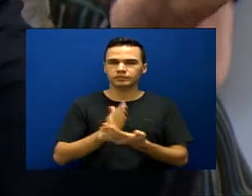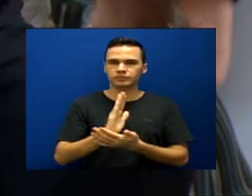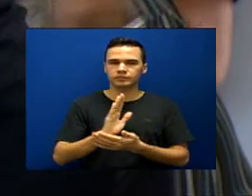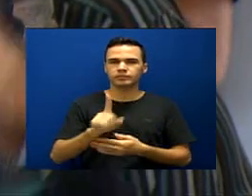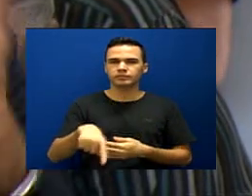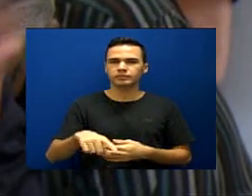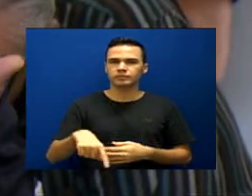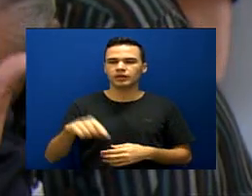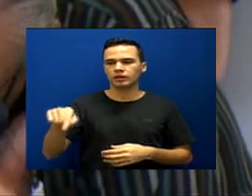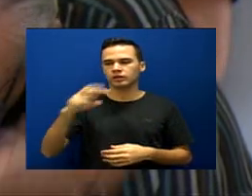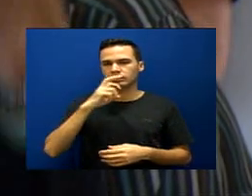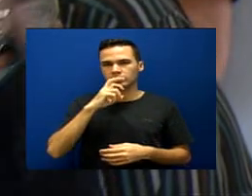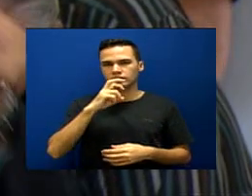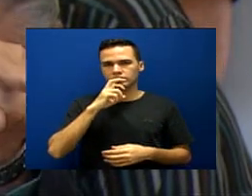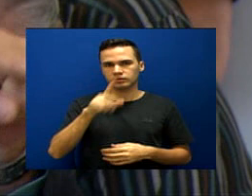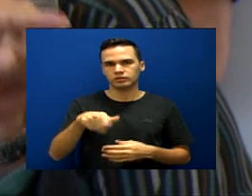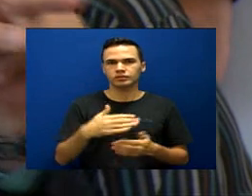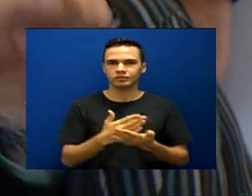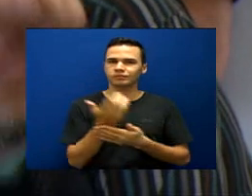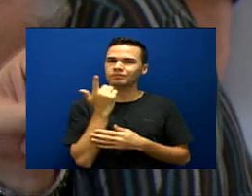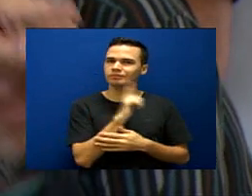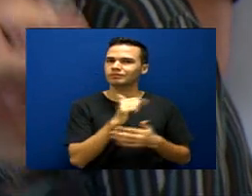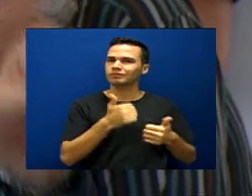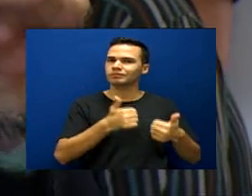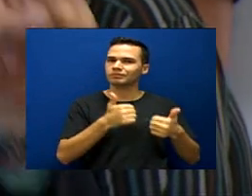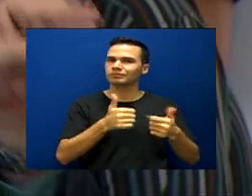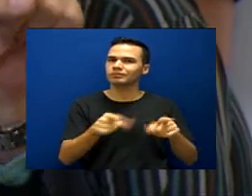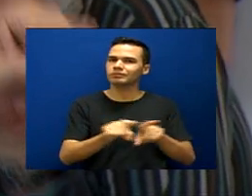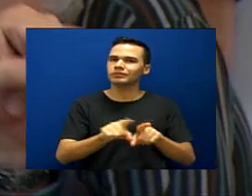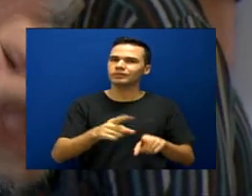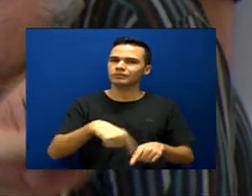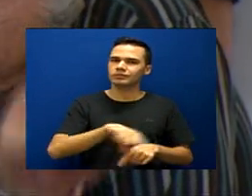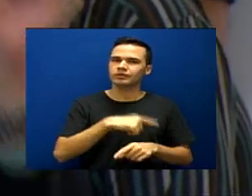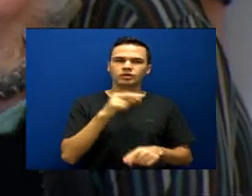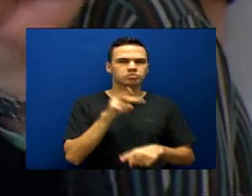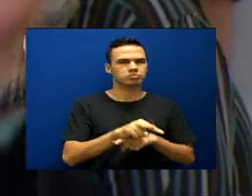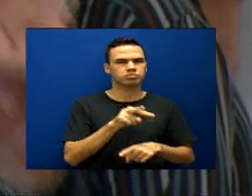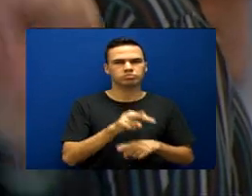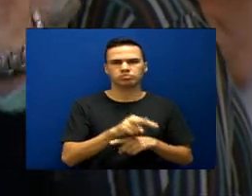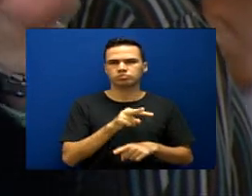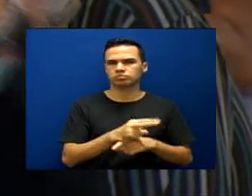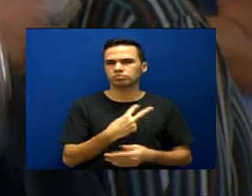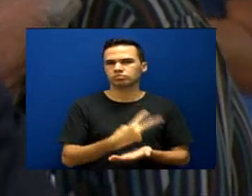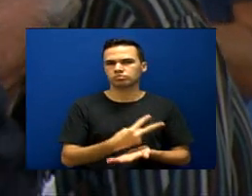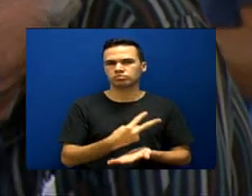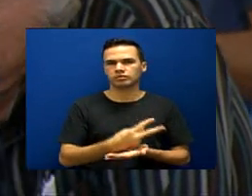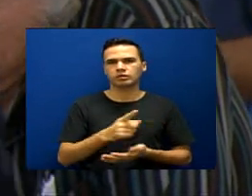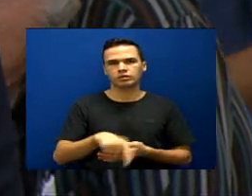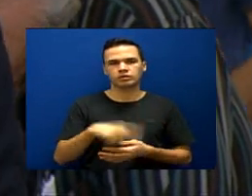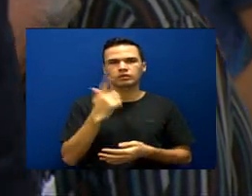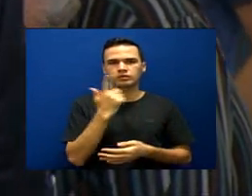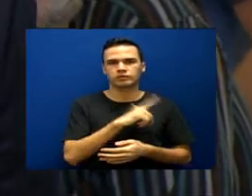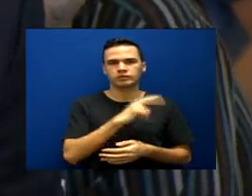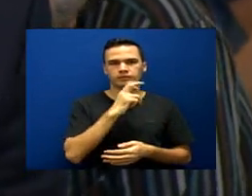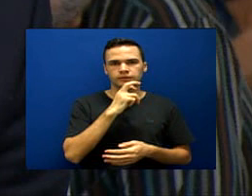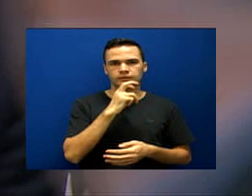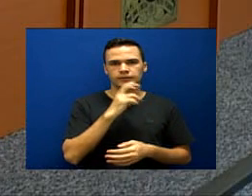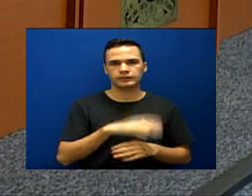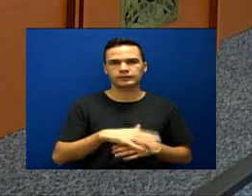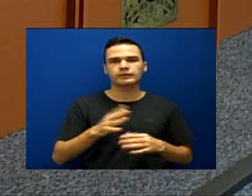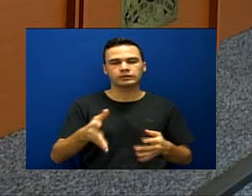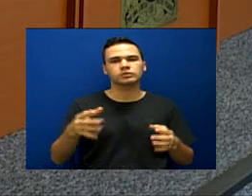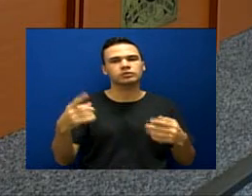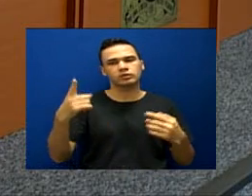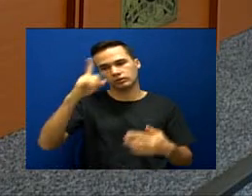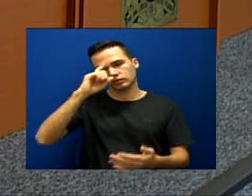com certeza o Sorocaba vai ganhar e nós continuaremos sendo os fiscalizadores e com certeza o Sorocaba vai ganhar. Obrigado, senhor presidente. Então, não tendo